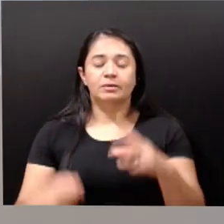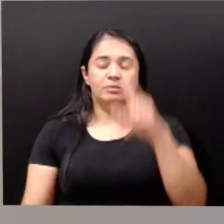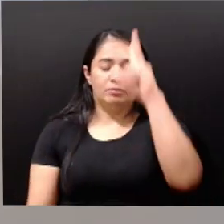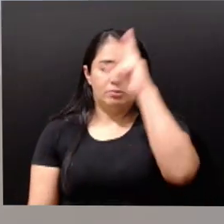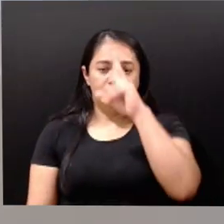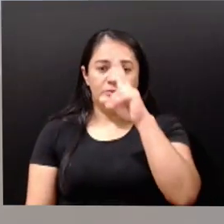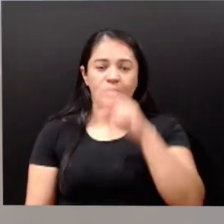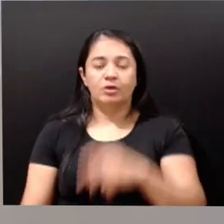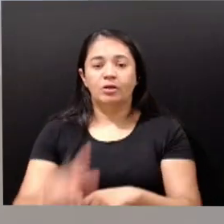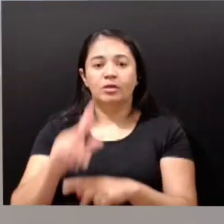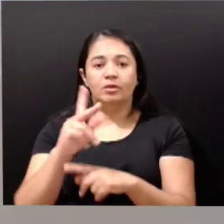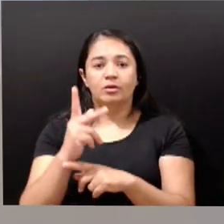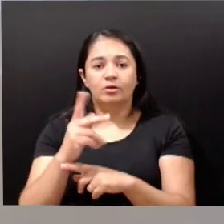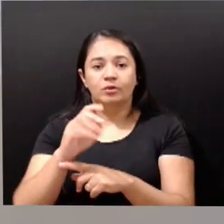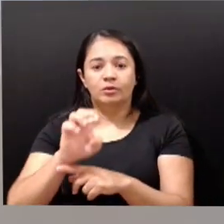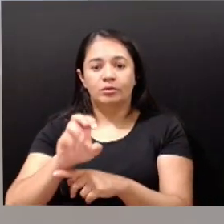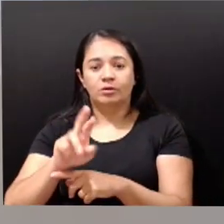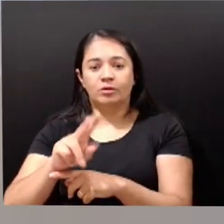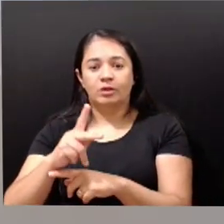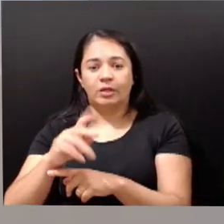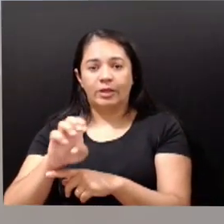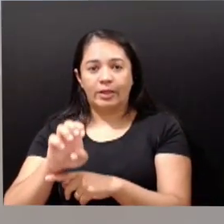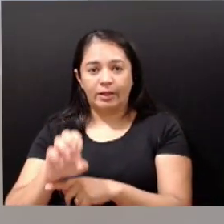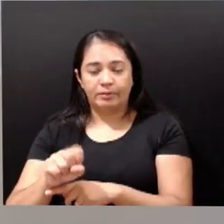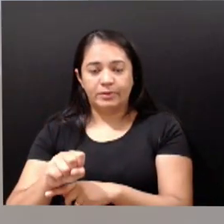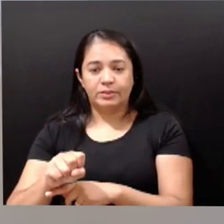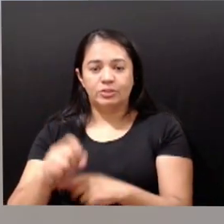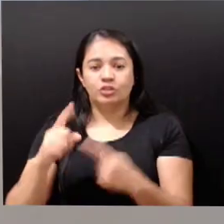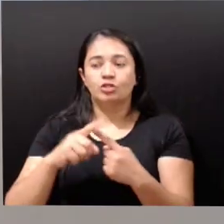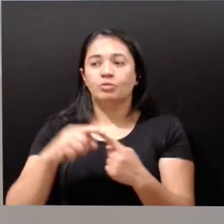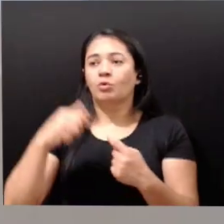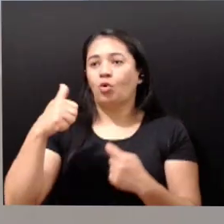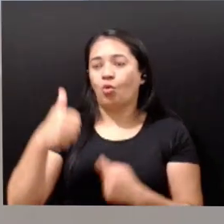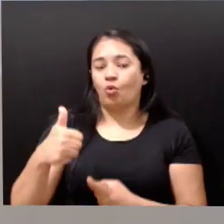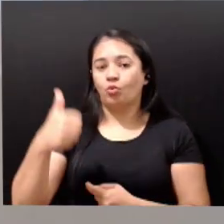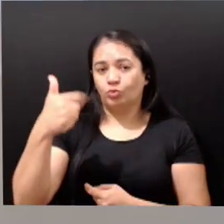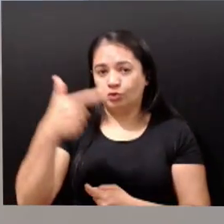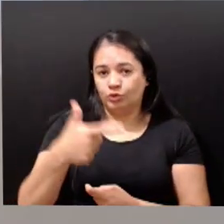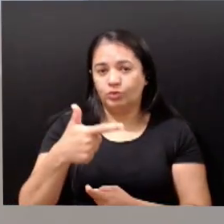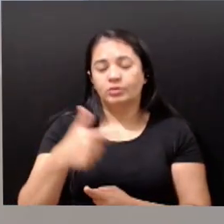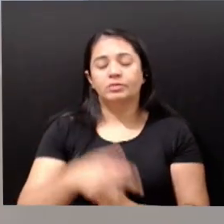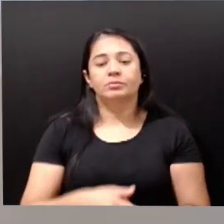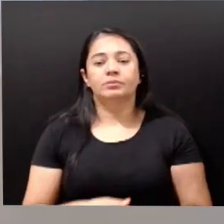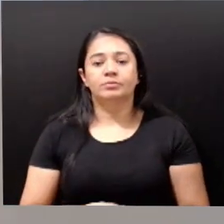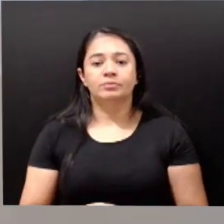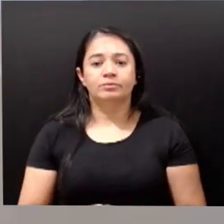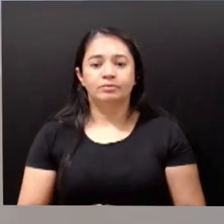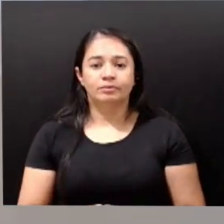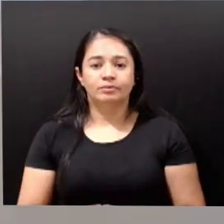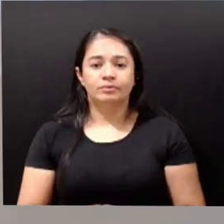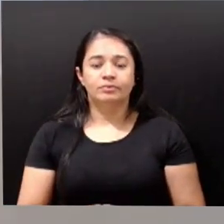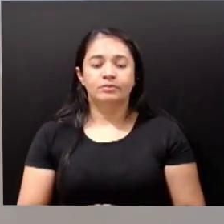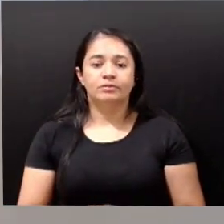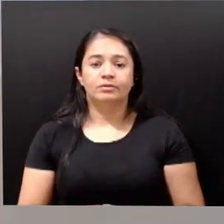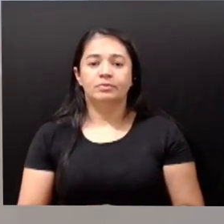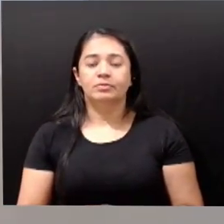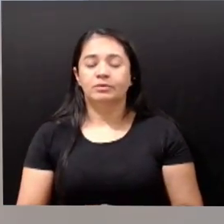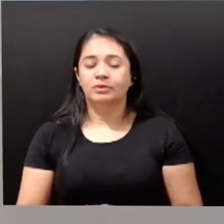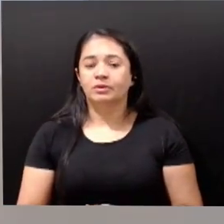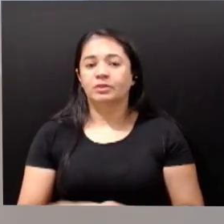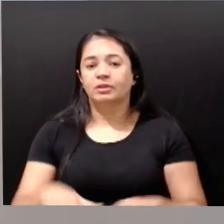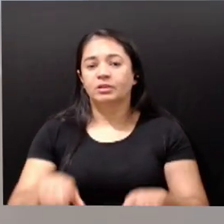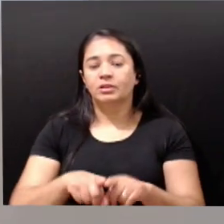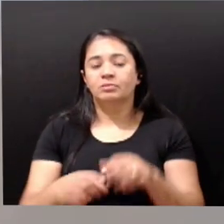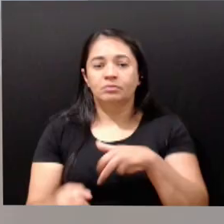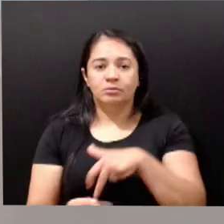que lembrar também dos herpes vírus, principalmente herpes 1, o herpes 2 também é possível, mas o herpes 1 é mais comum. São as infecções que, do ponto